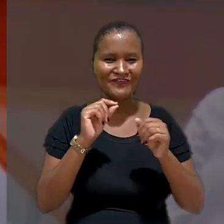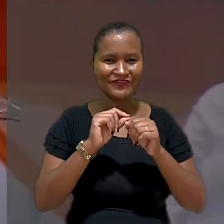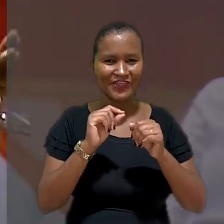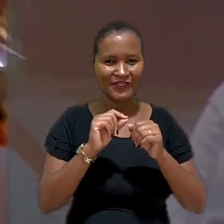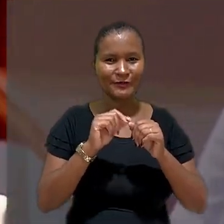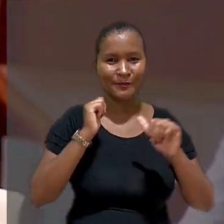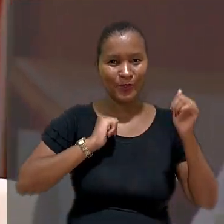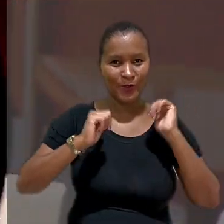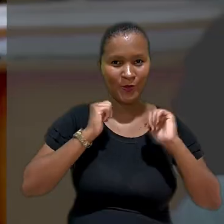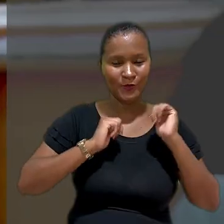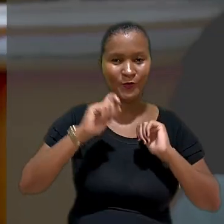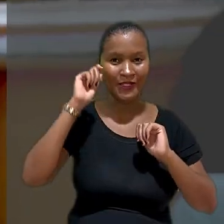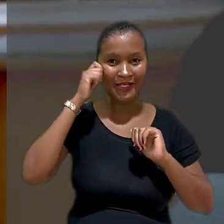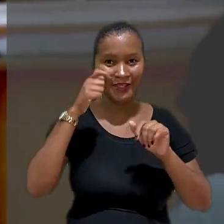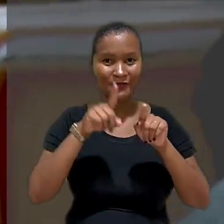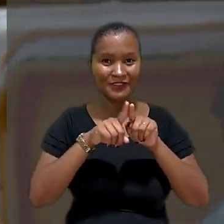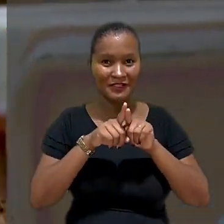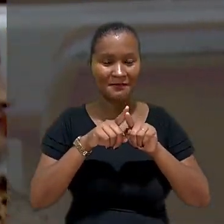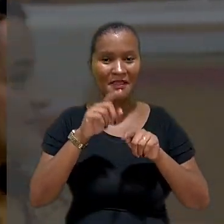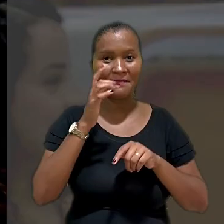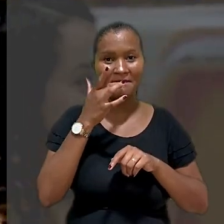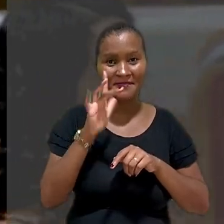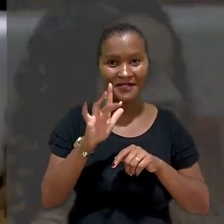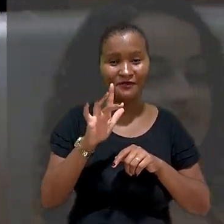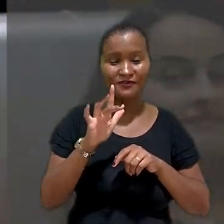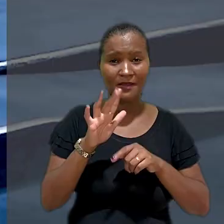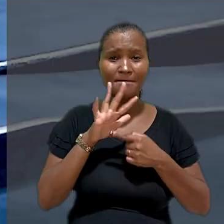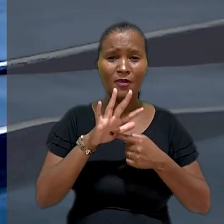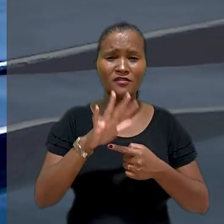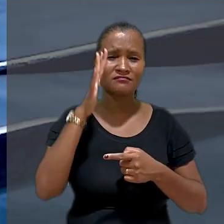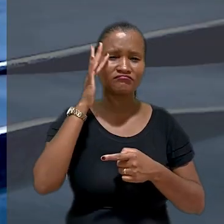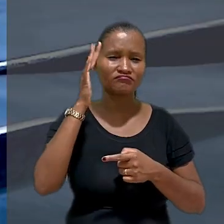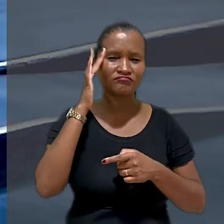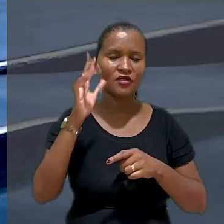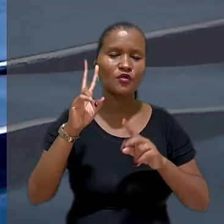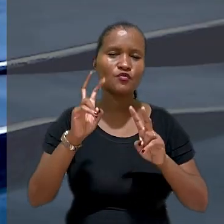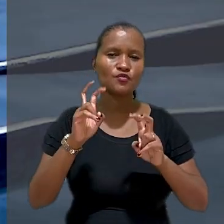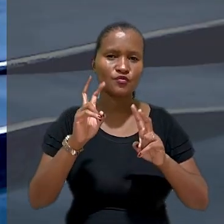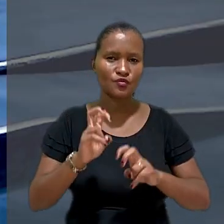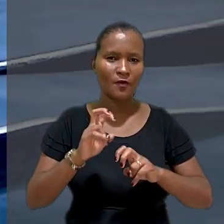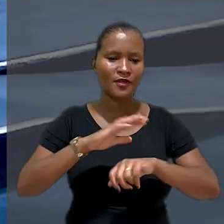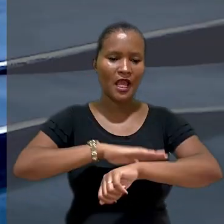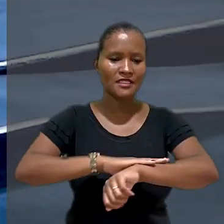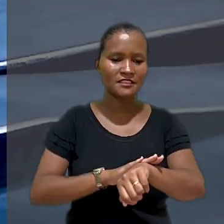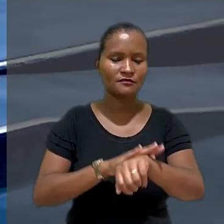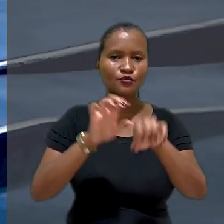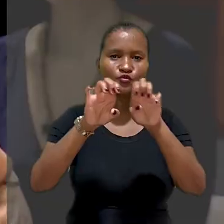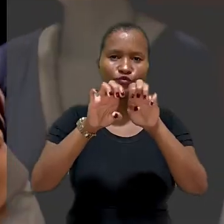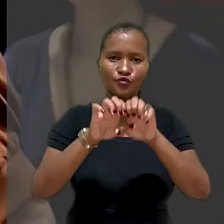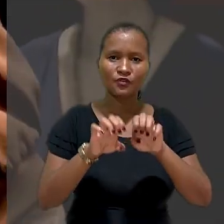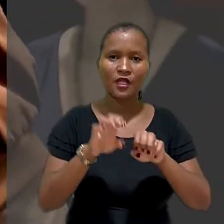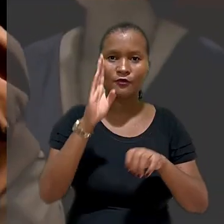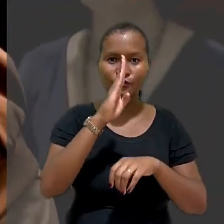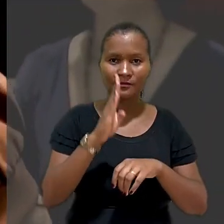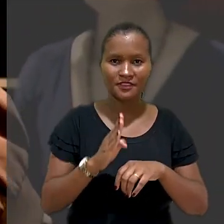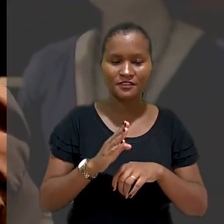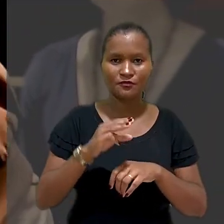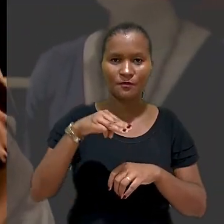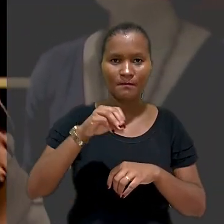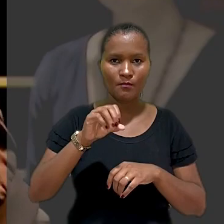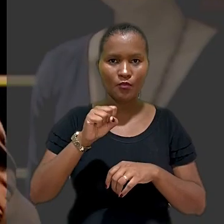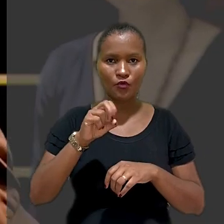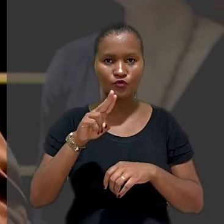por um pai negro e um pai Branco traz à tona reflexões sobre o racismo estrutural no Brasil Monsueto